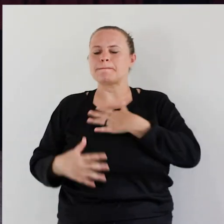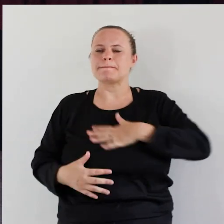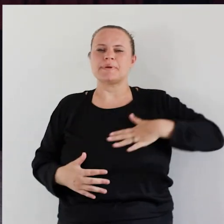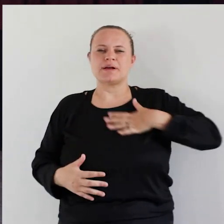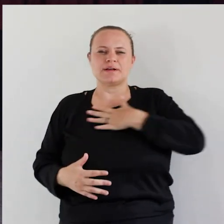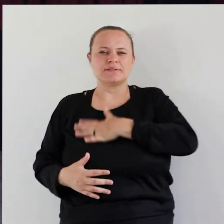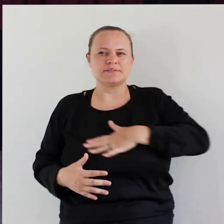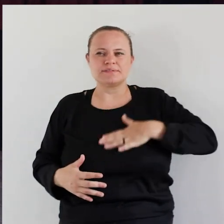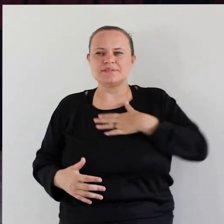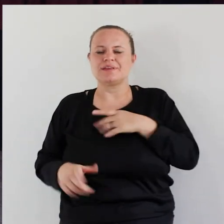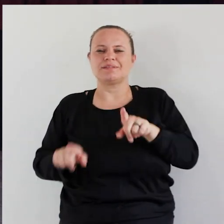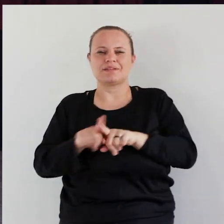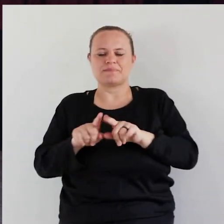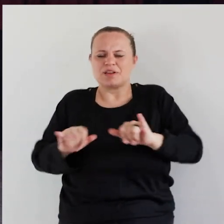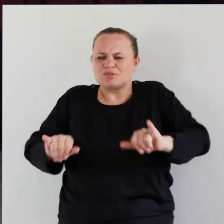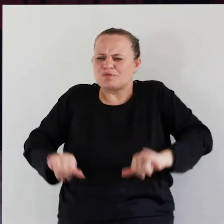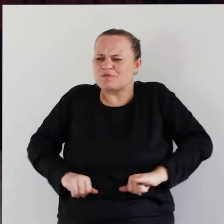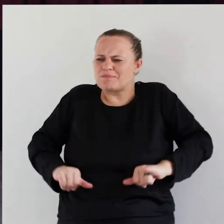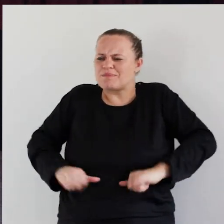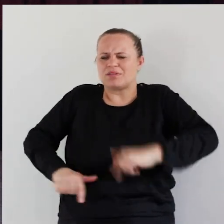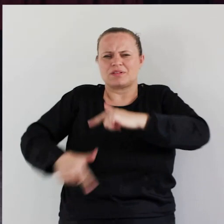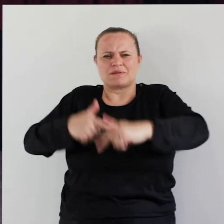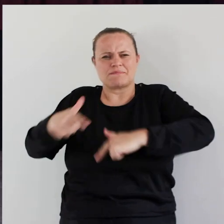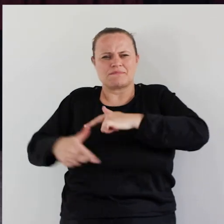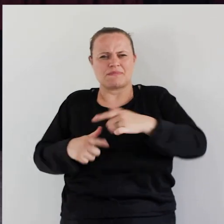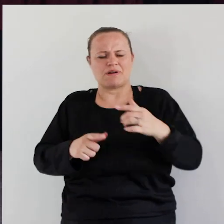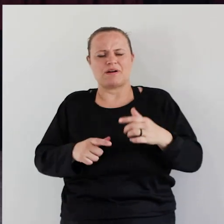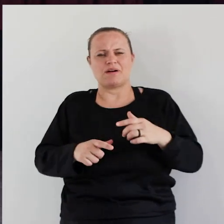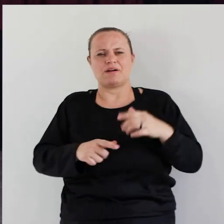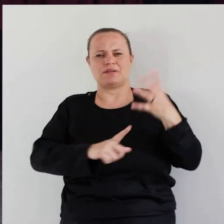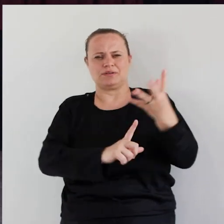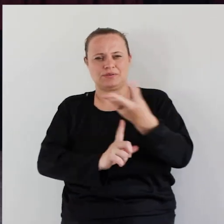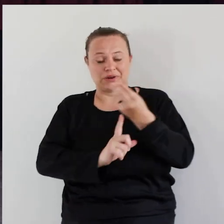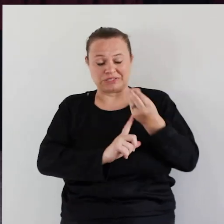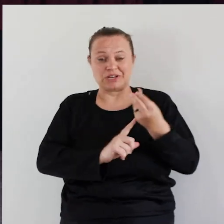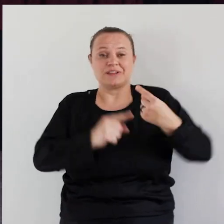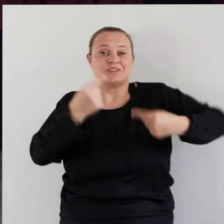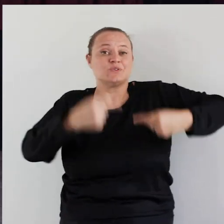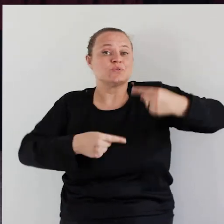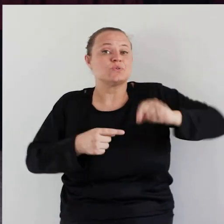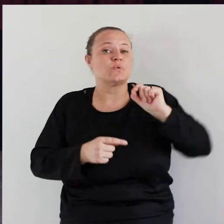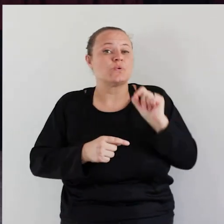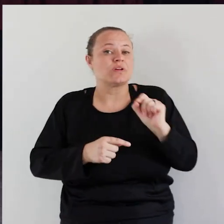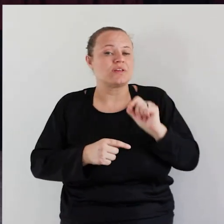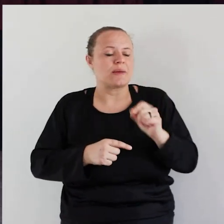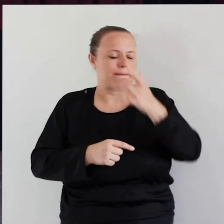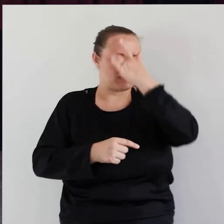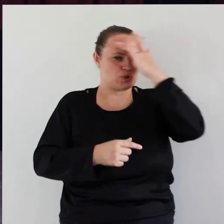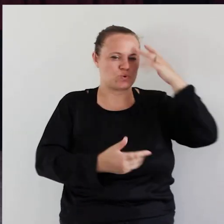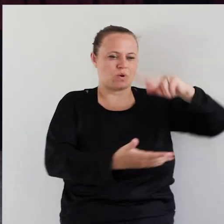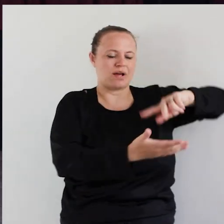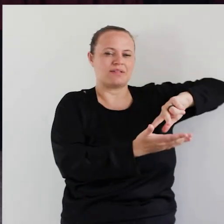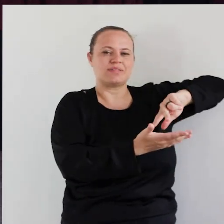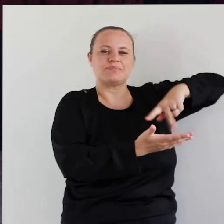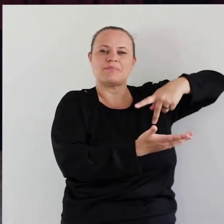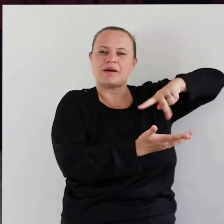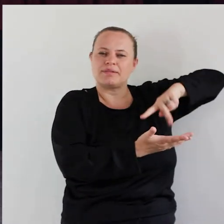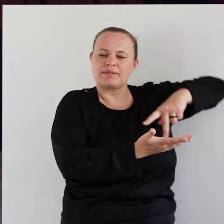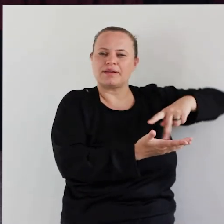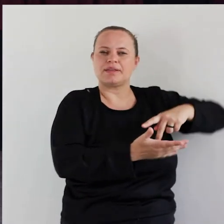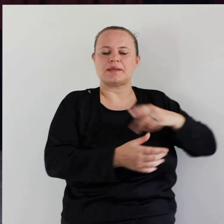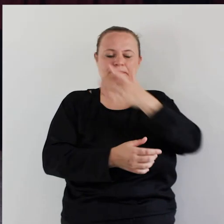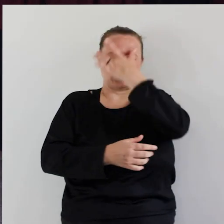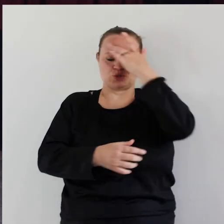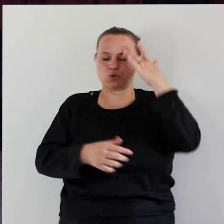dissertação que a gente olhou para o prazer e sofrimento do trabalho artístico. A Monique Nascimento faz esse trabalho. E aí ela